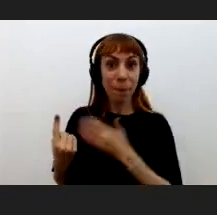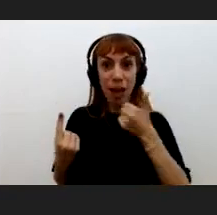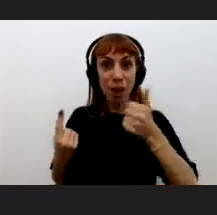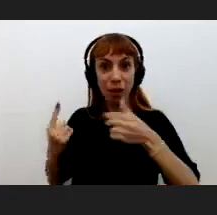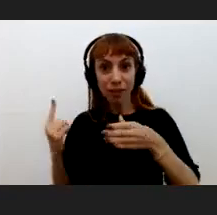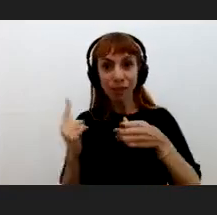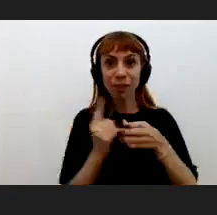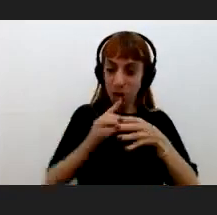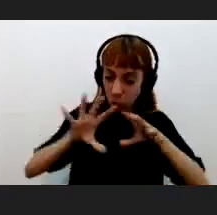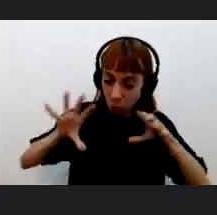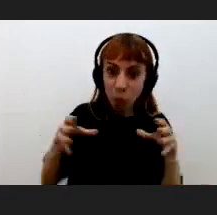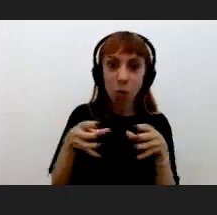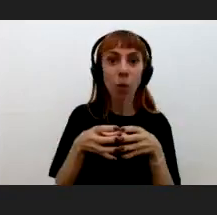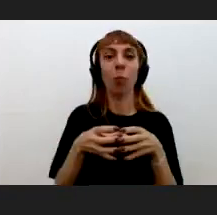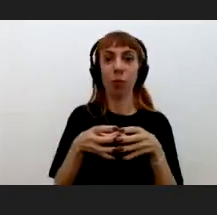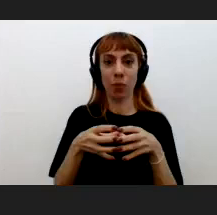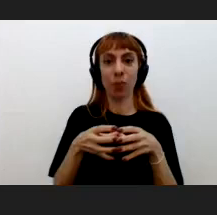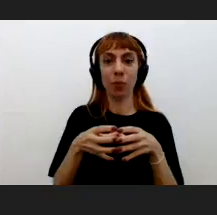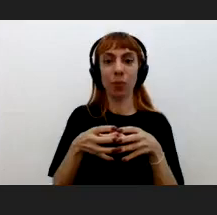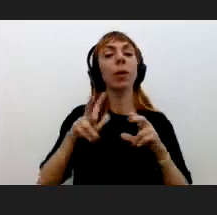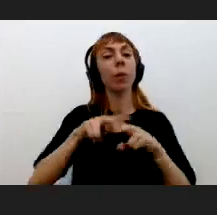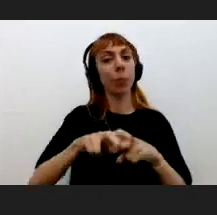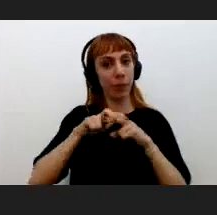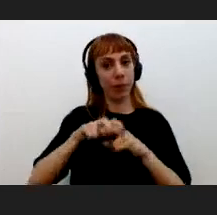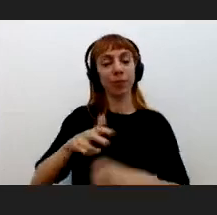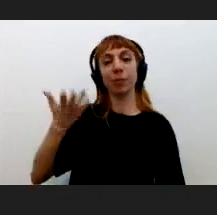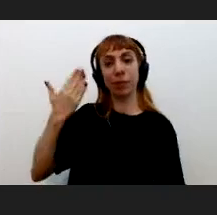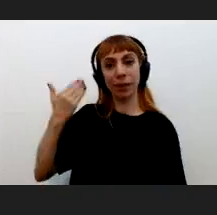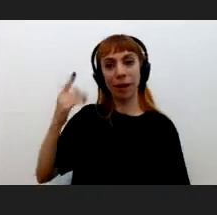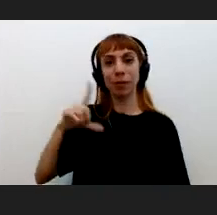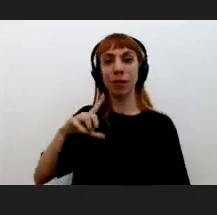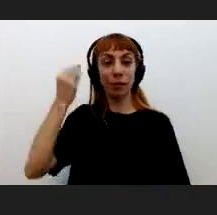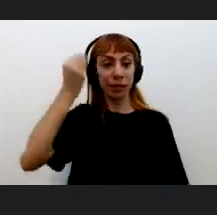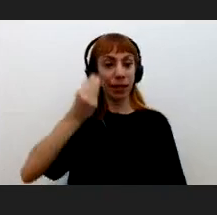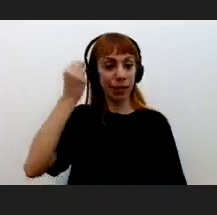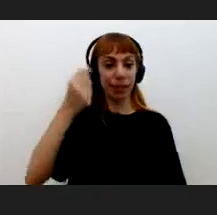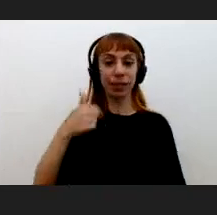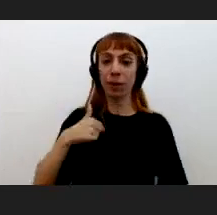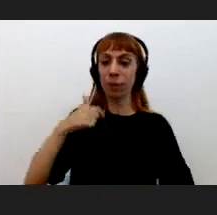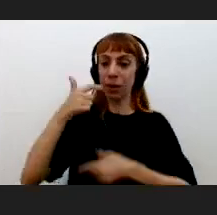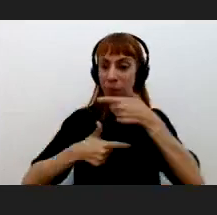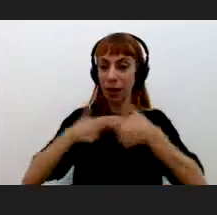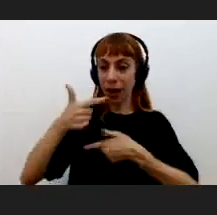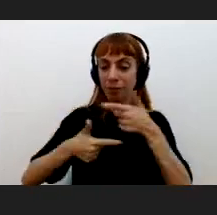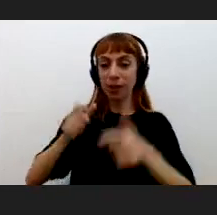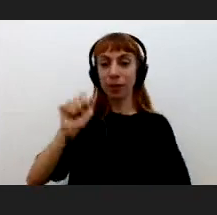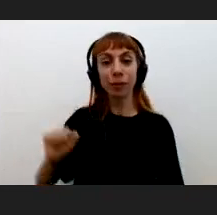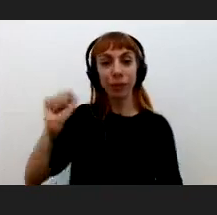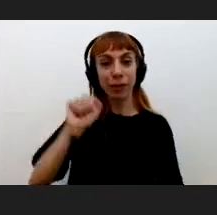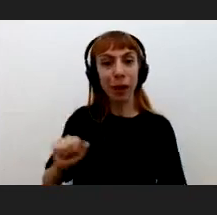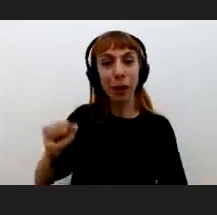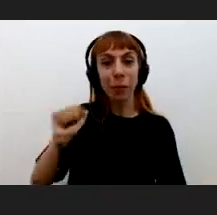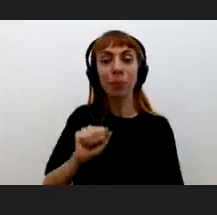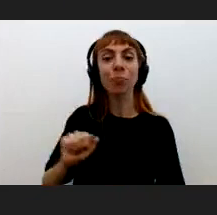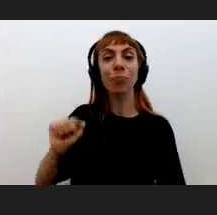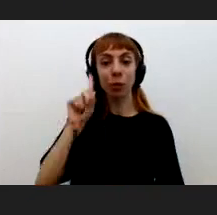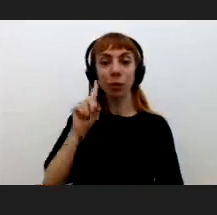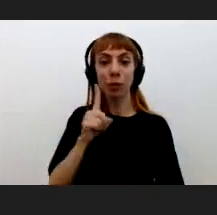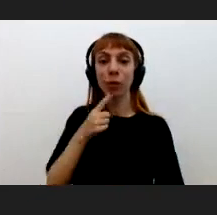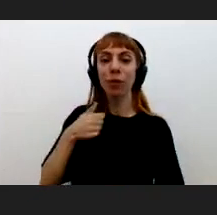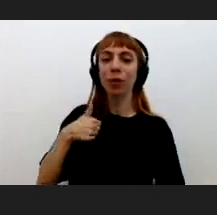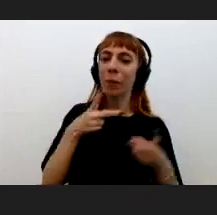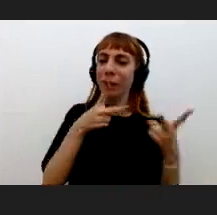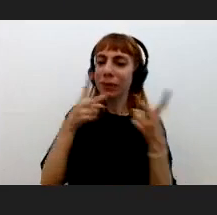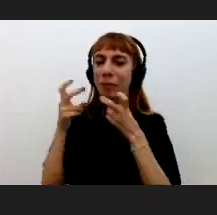valiosa para mim, porque foi numa época que eu trabalhava na associação e a gente percebia que a informação em saúde era